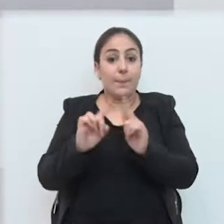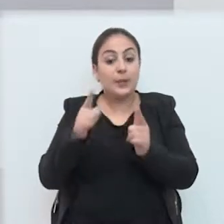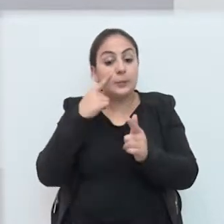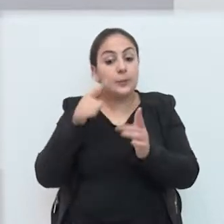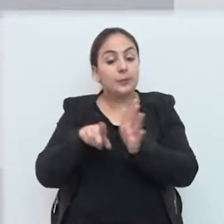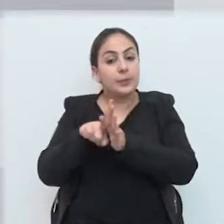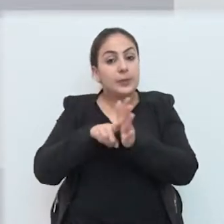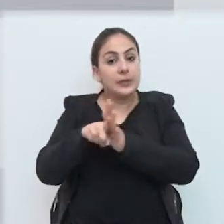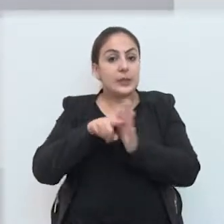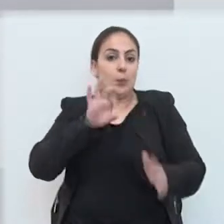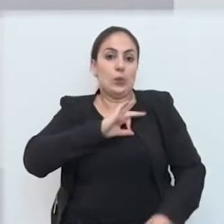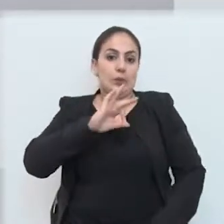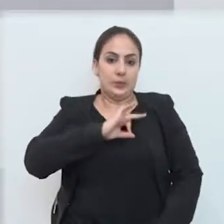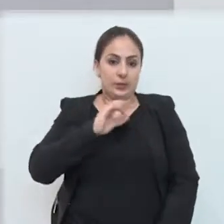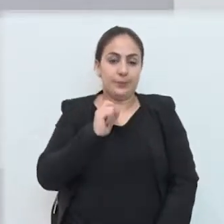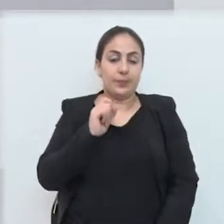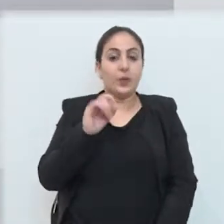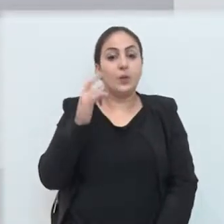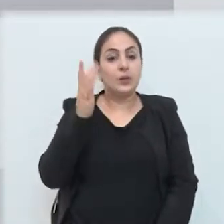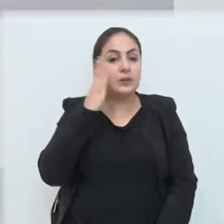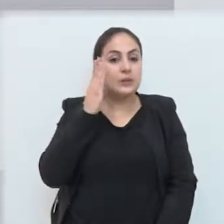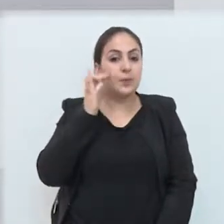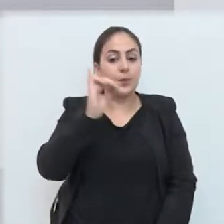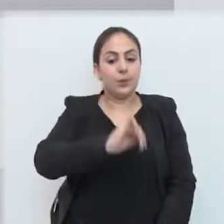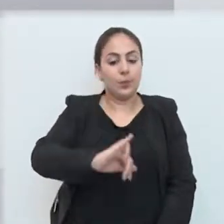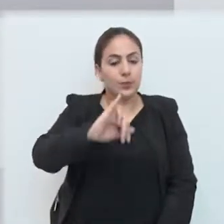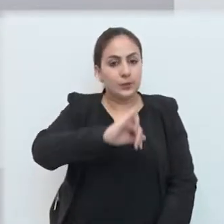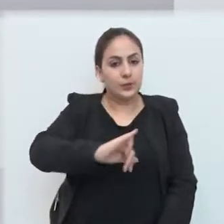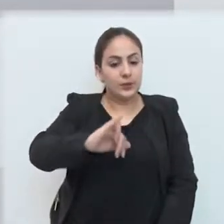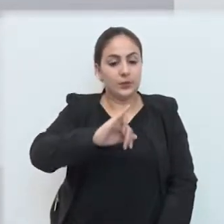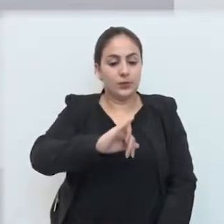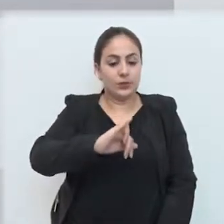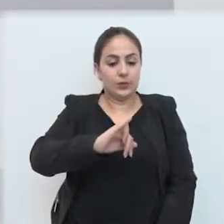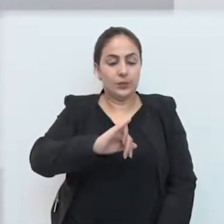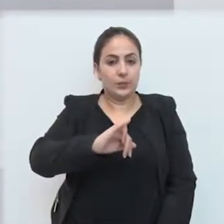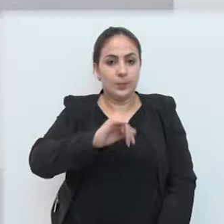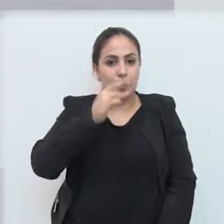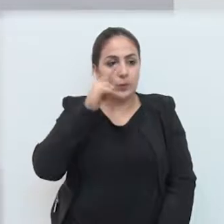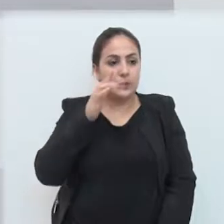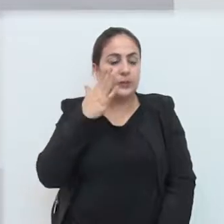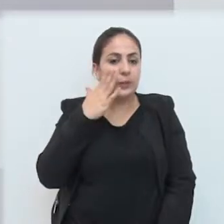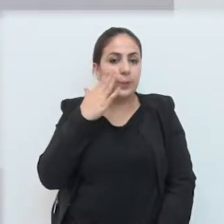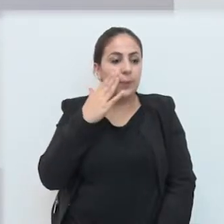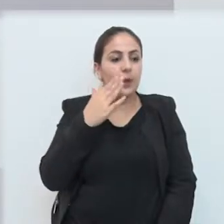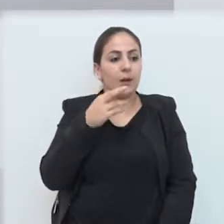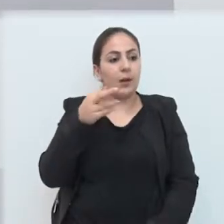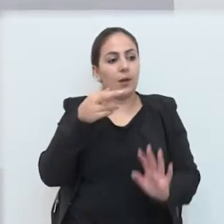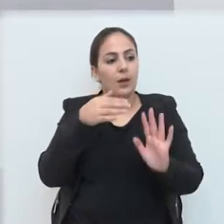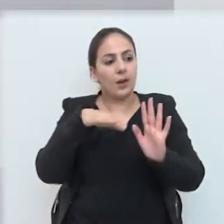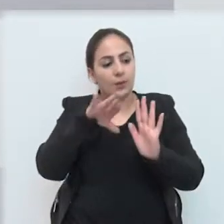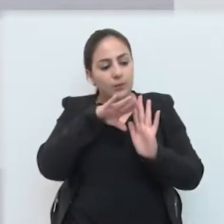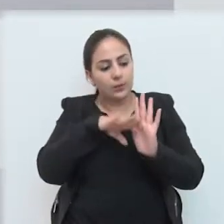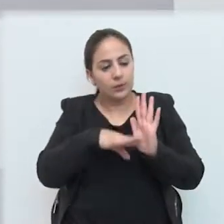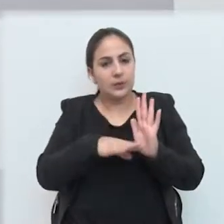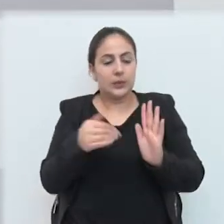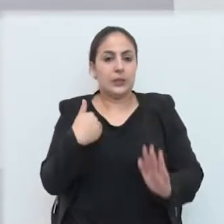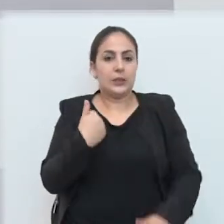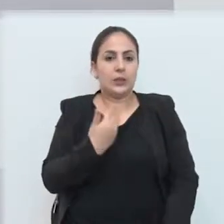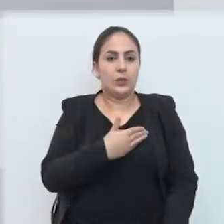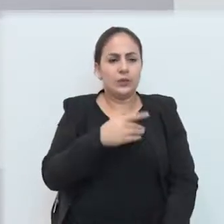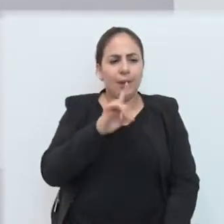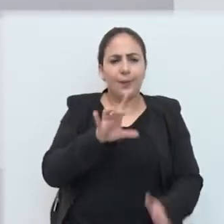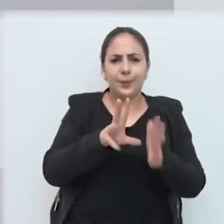para a investigação. E a gente sabe que elas são essenciais, são fundamentais para definir alguns fatos quer